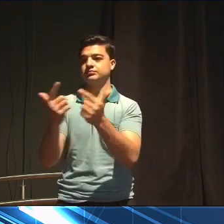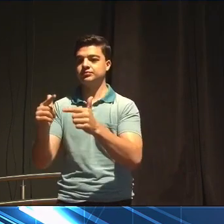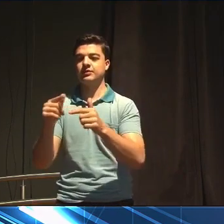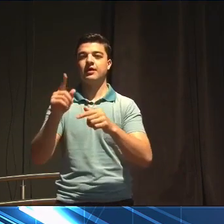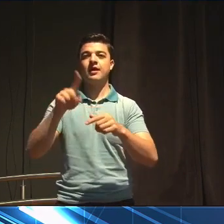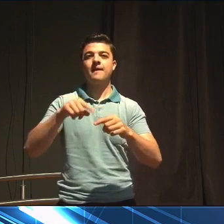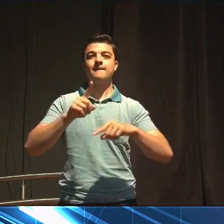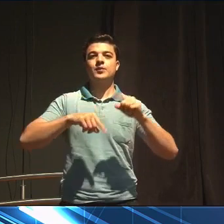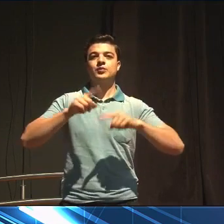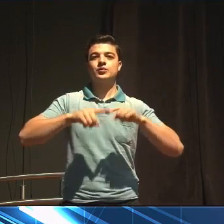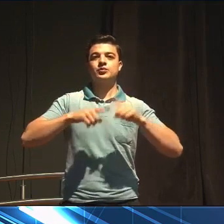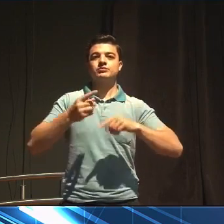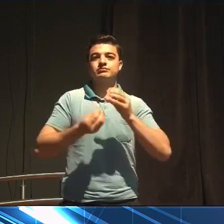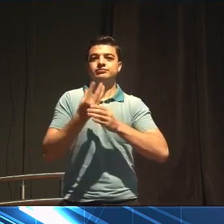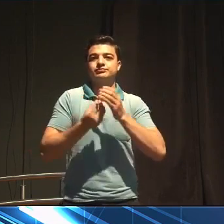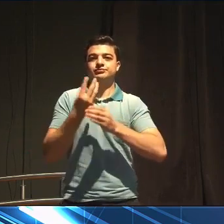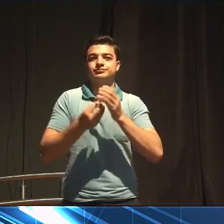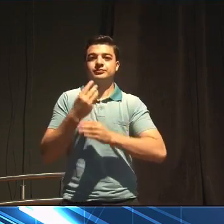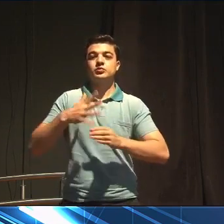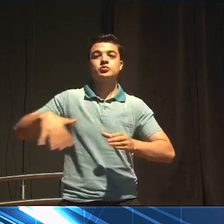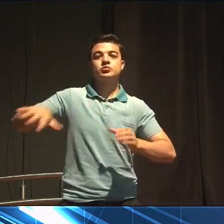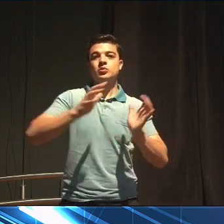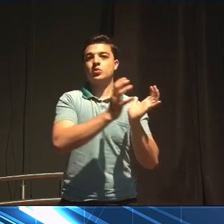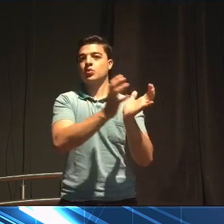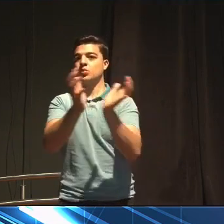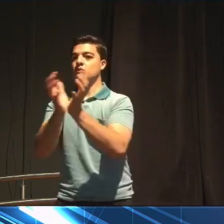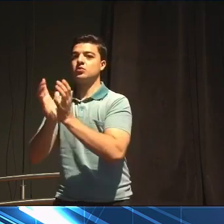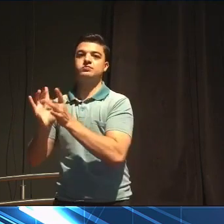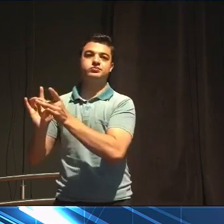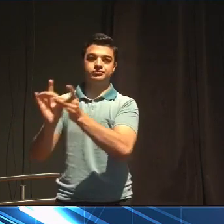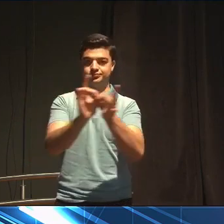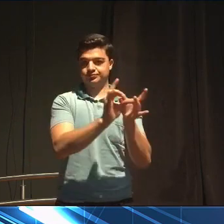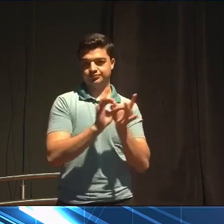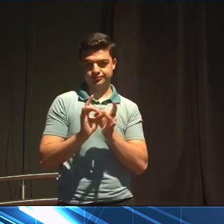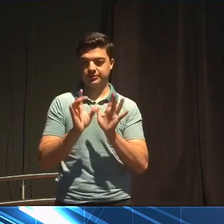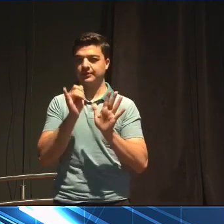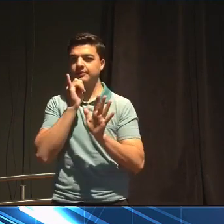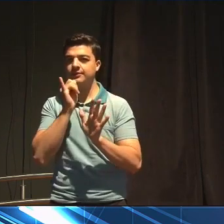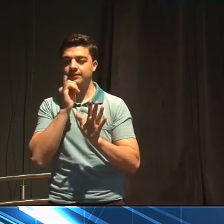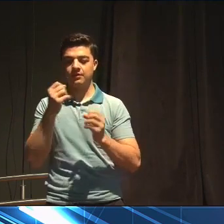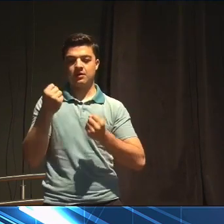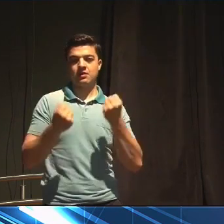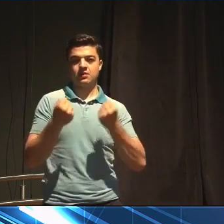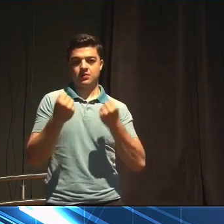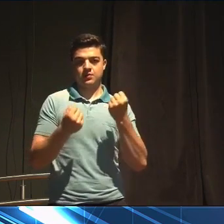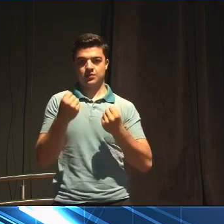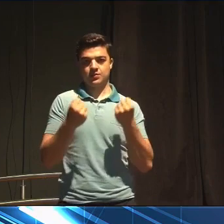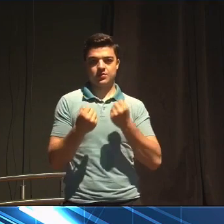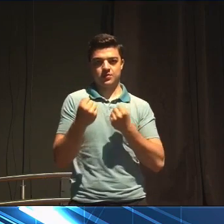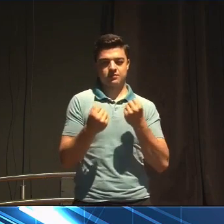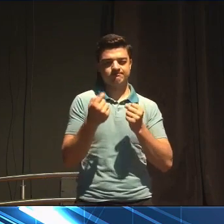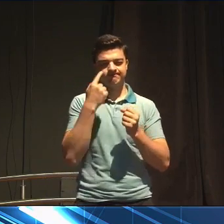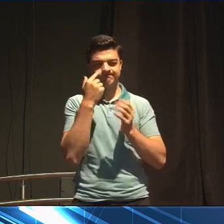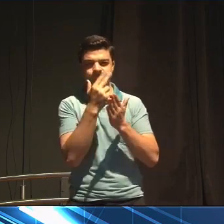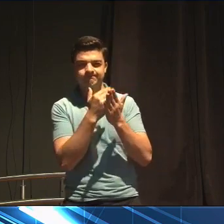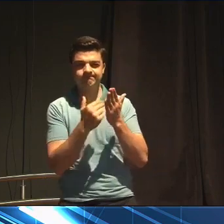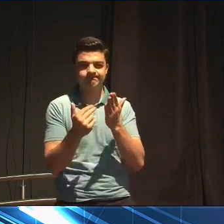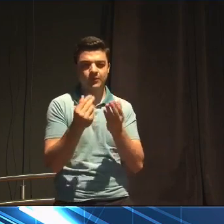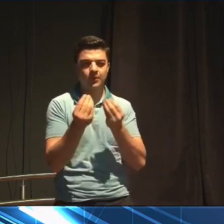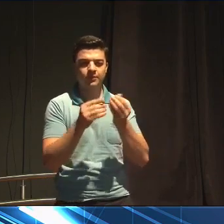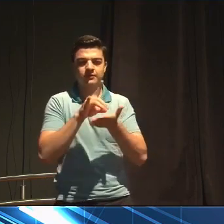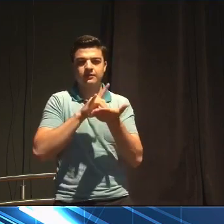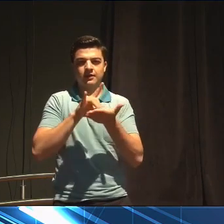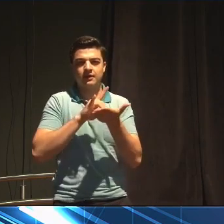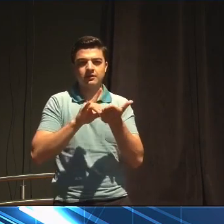produto. Imagina o desenvolvimento de um carro. Ali eu tenho um cara que vai fazer o design do carro, mas o design do carro tem que ser feito de tal forma que caiba o